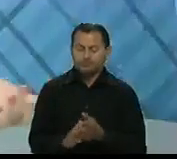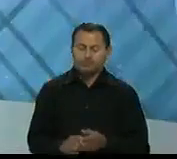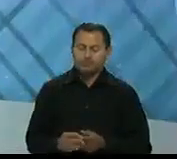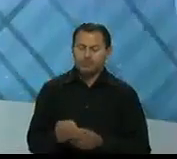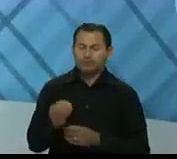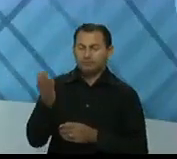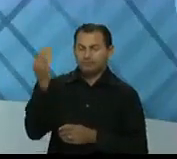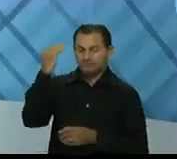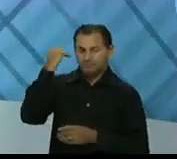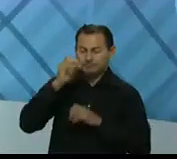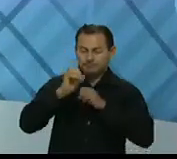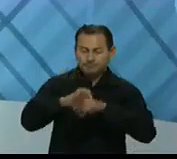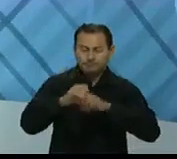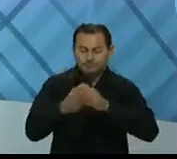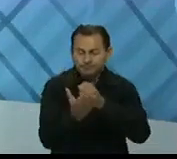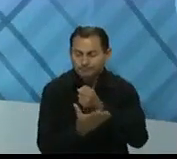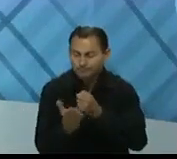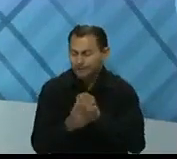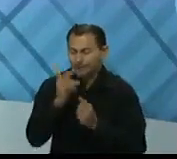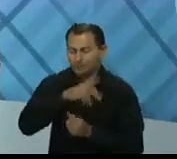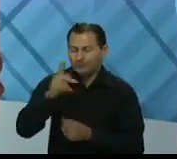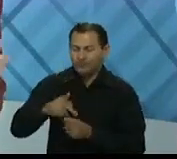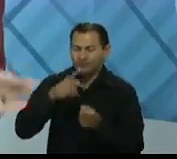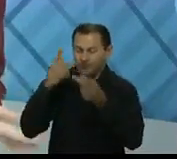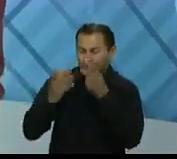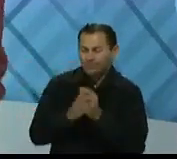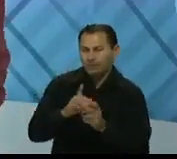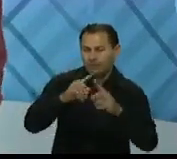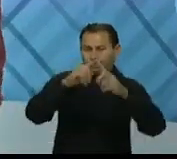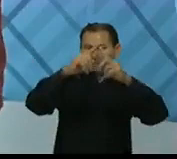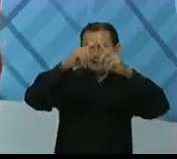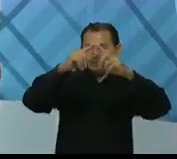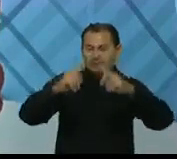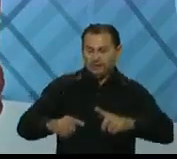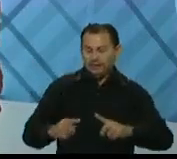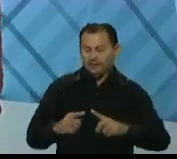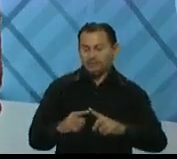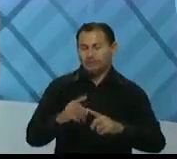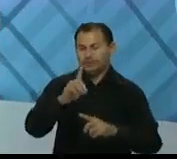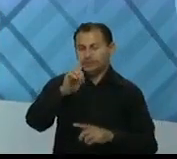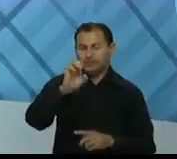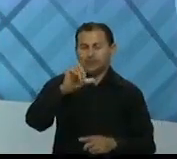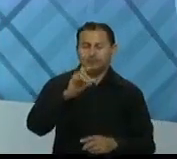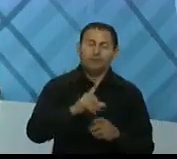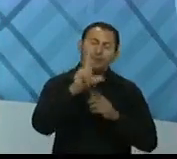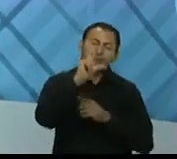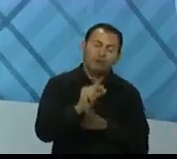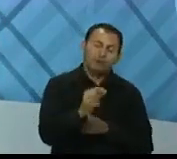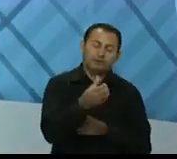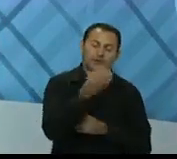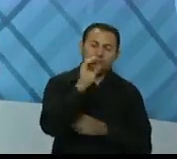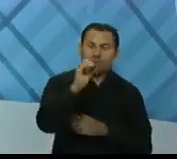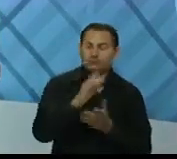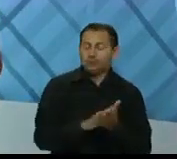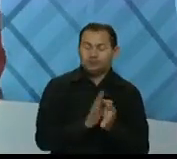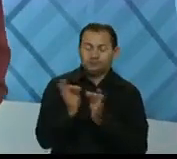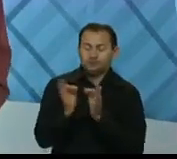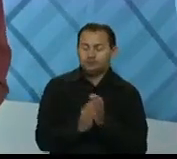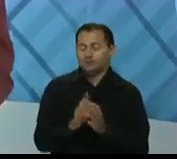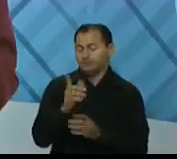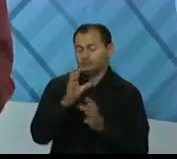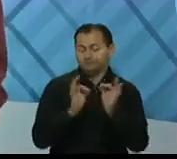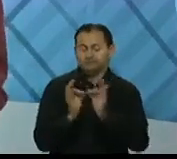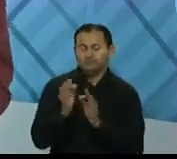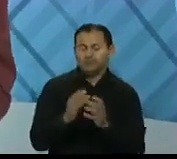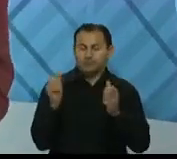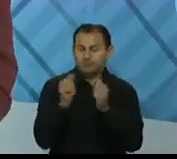na educação básica, às vezes a professora falou que o delta, quando ele é menor que zero, não tem solução. Não tem solução